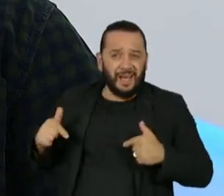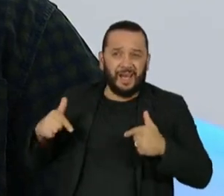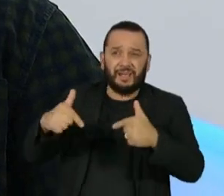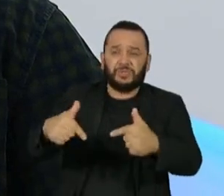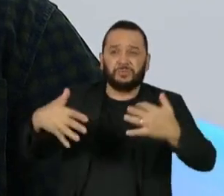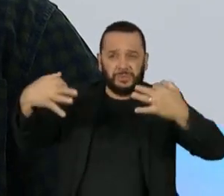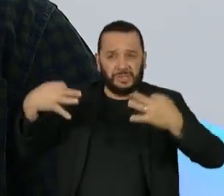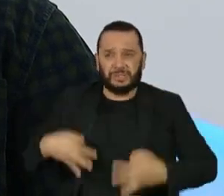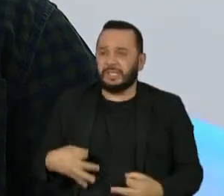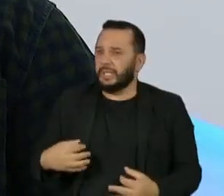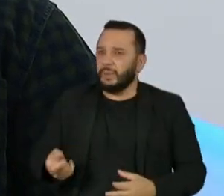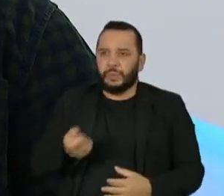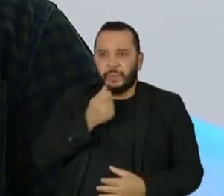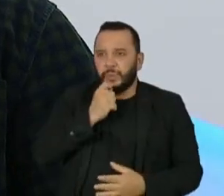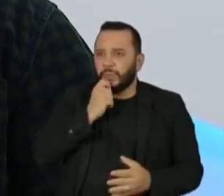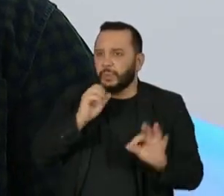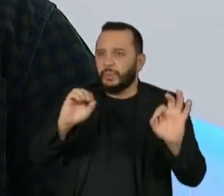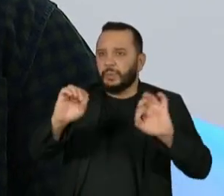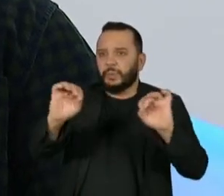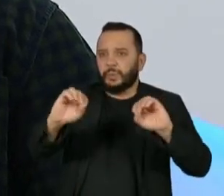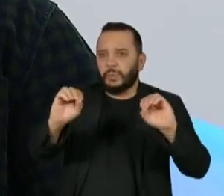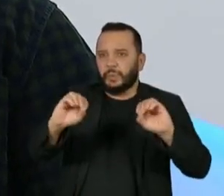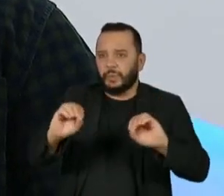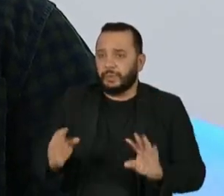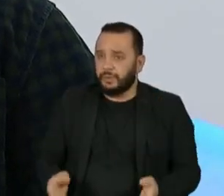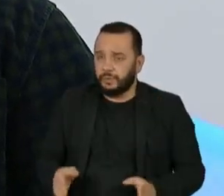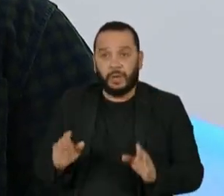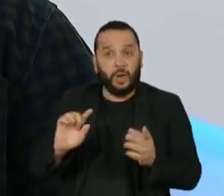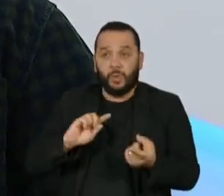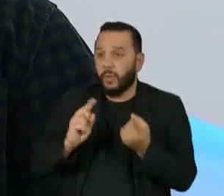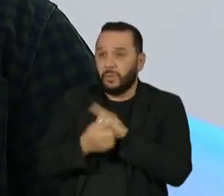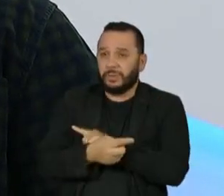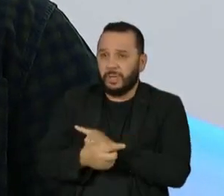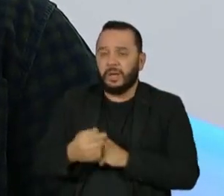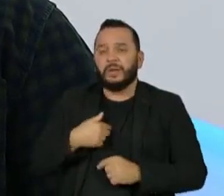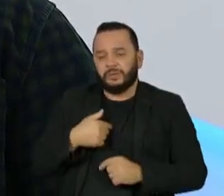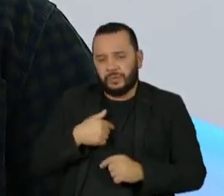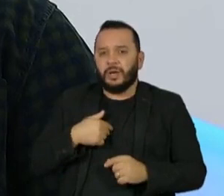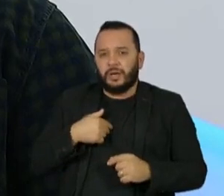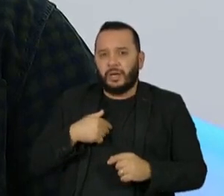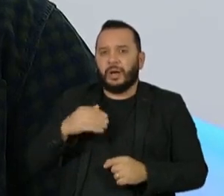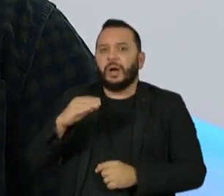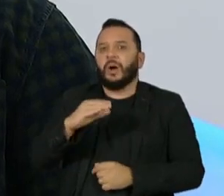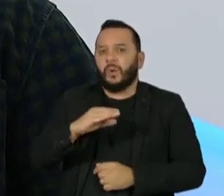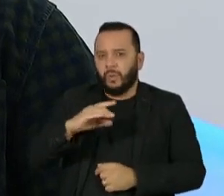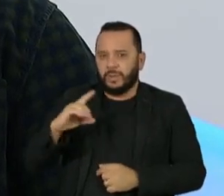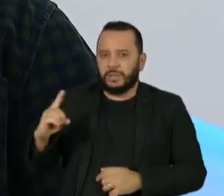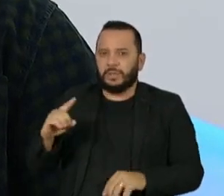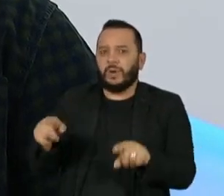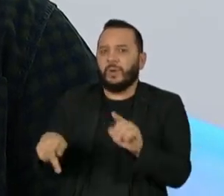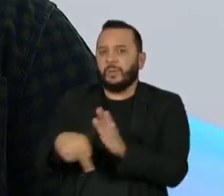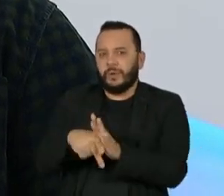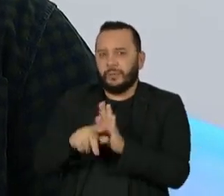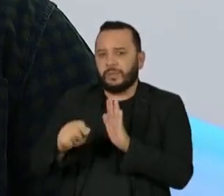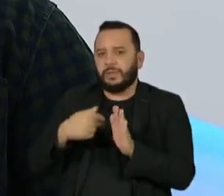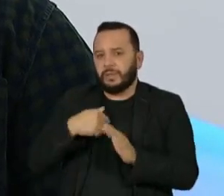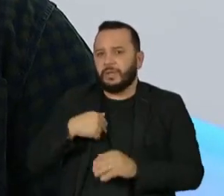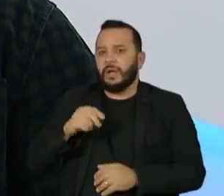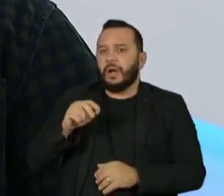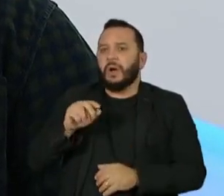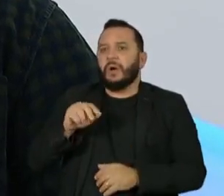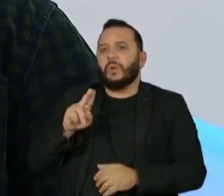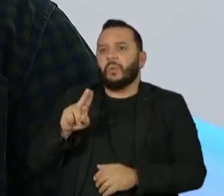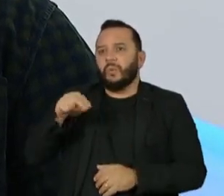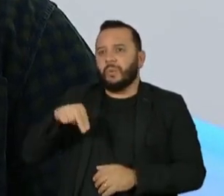temos visto até então pelo contrário a coordenação da univar já vem tentando sensibilizar né Não